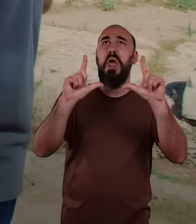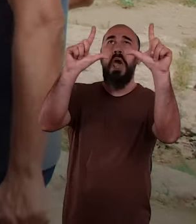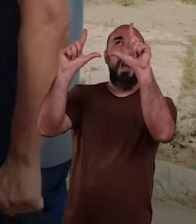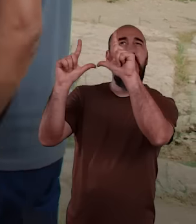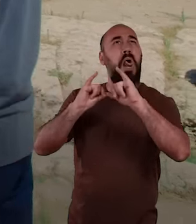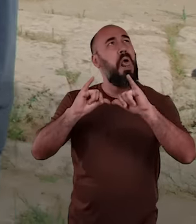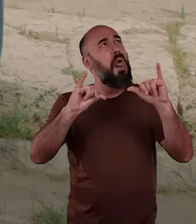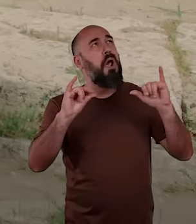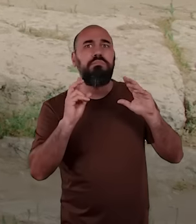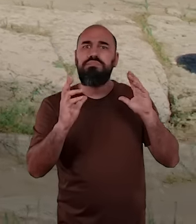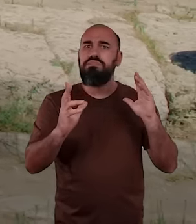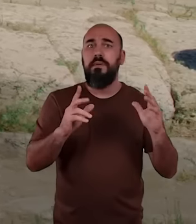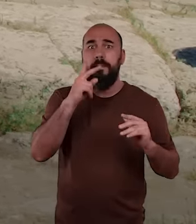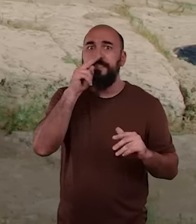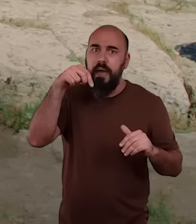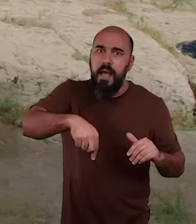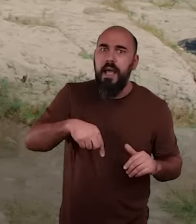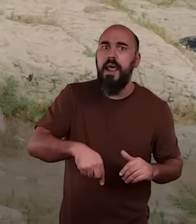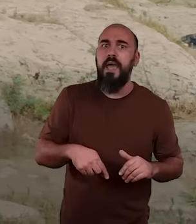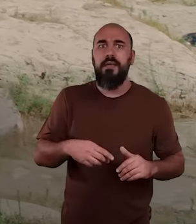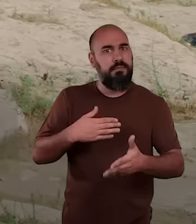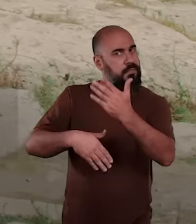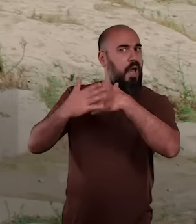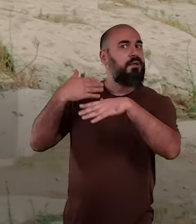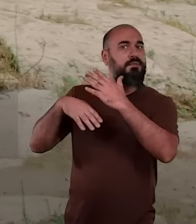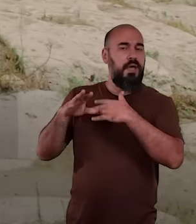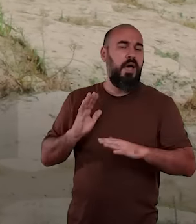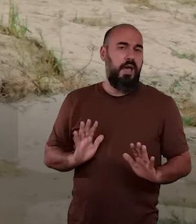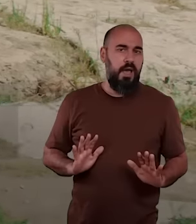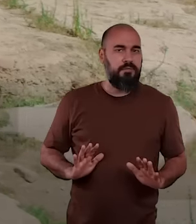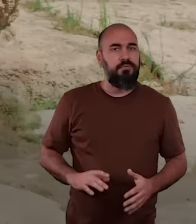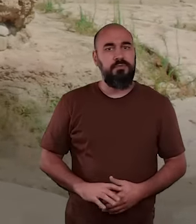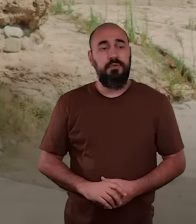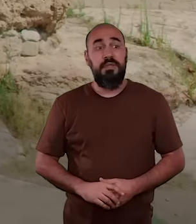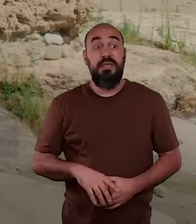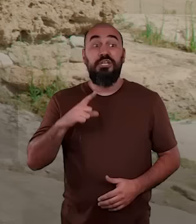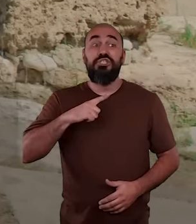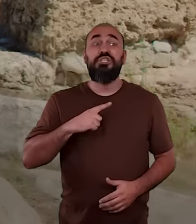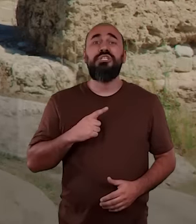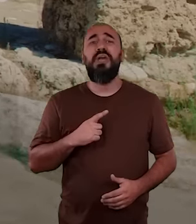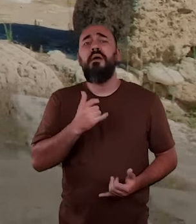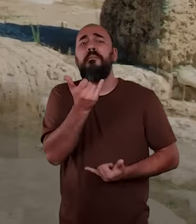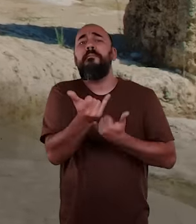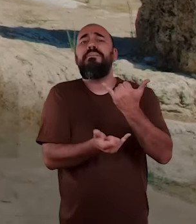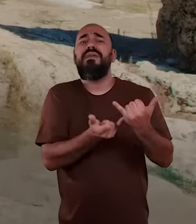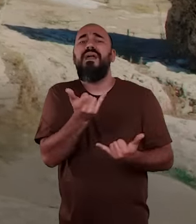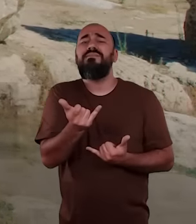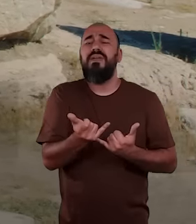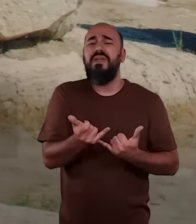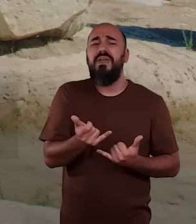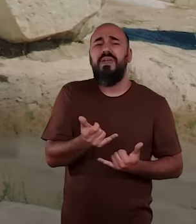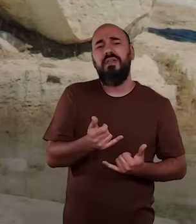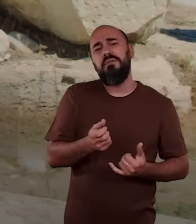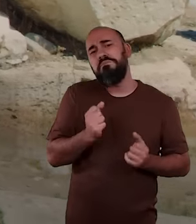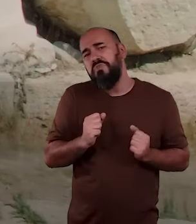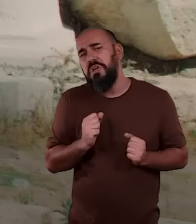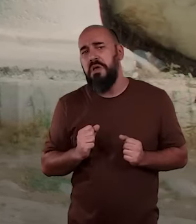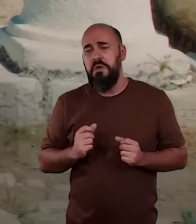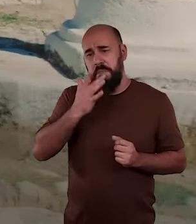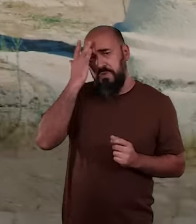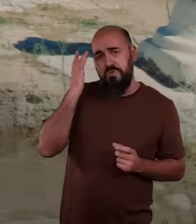tem até uma coisa interessante, um entretenimento que havia para as pessoas que estavam aqui, fossem elas comerciantes,